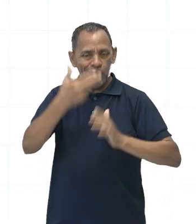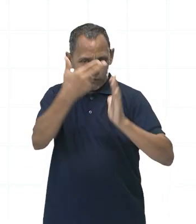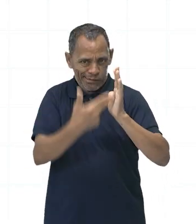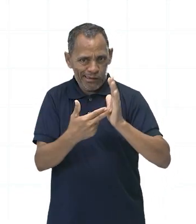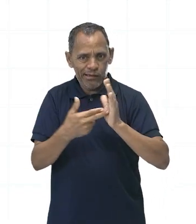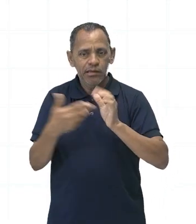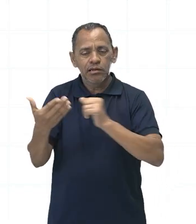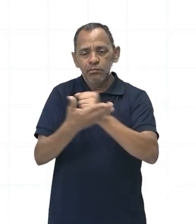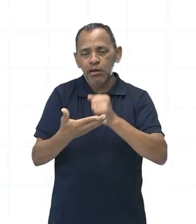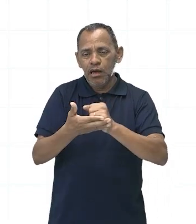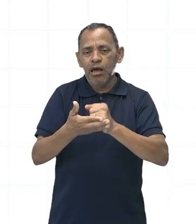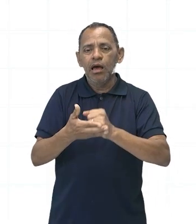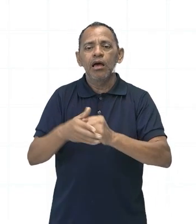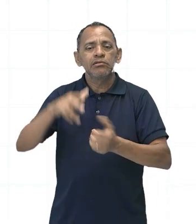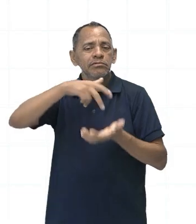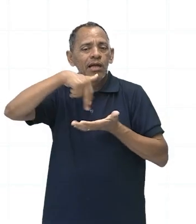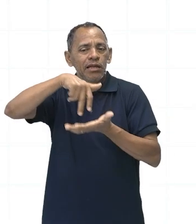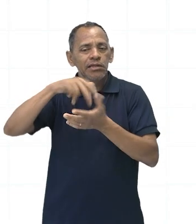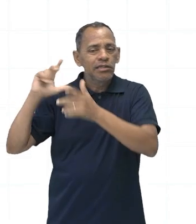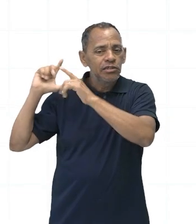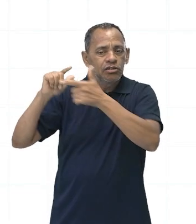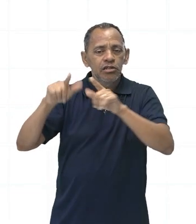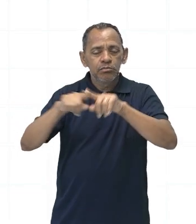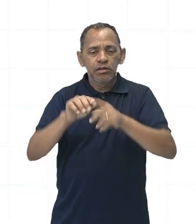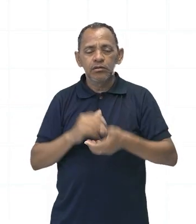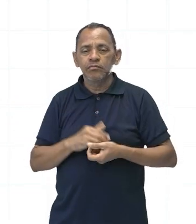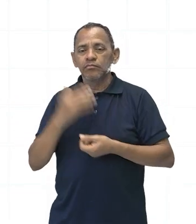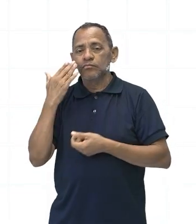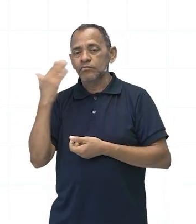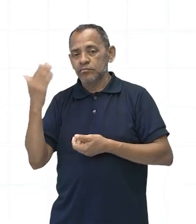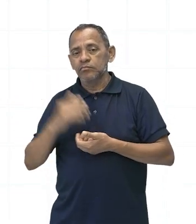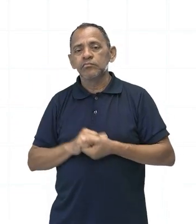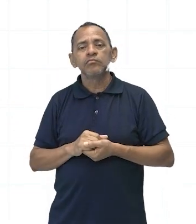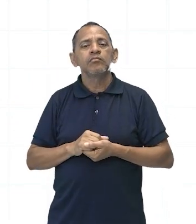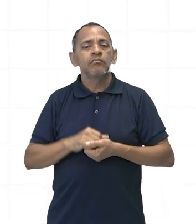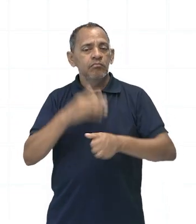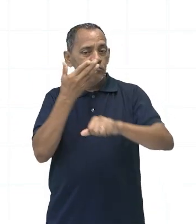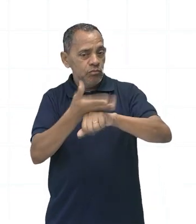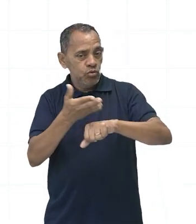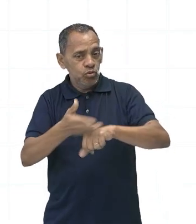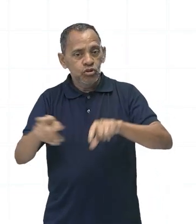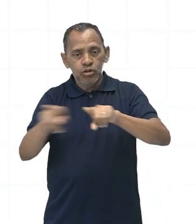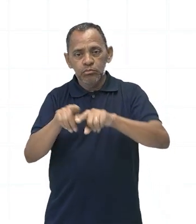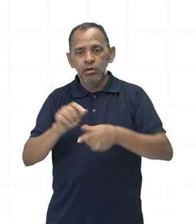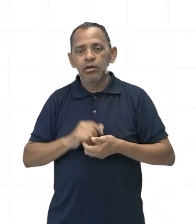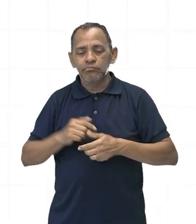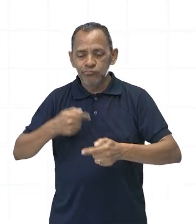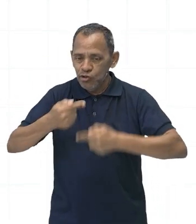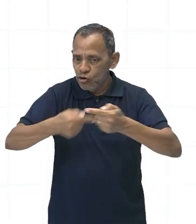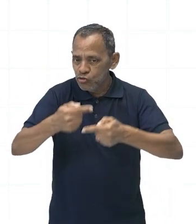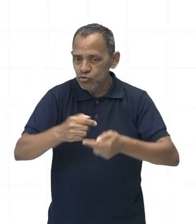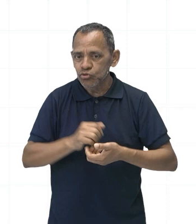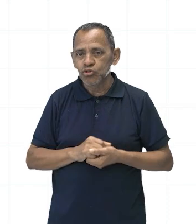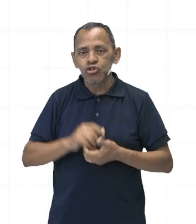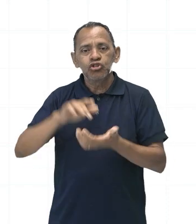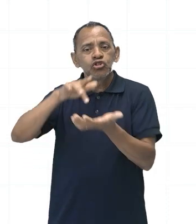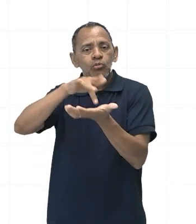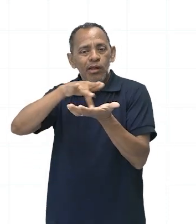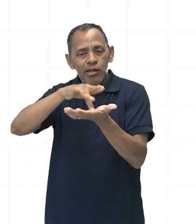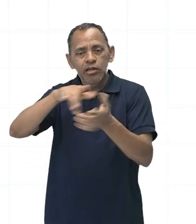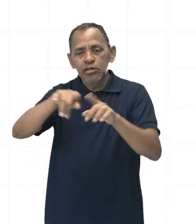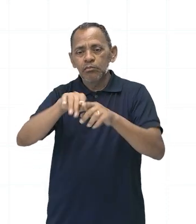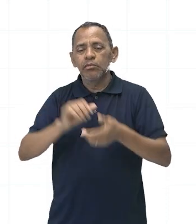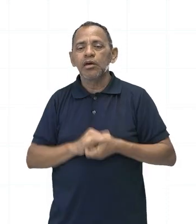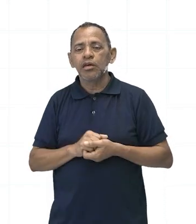tradicional. Graham, com maestria, treinou, gerações de grandes bailarinos e